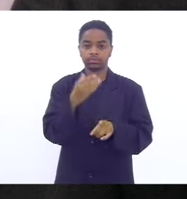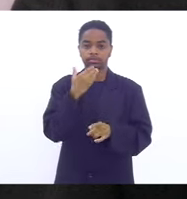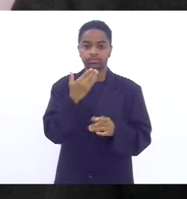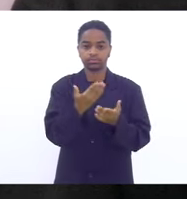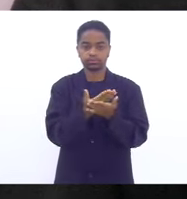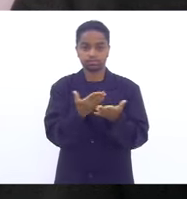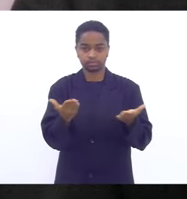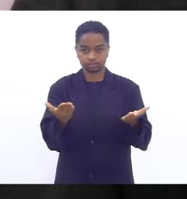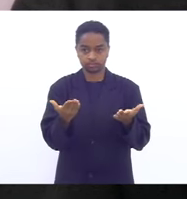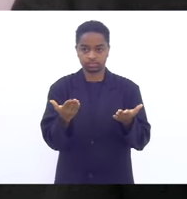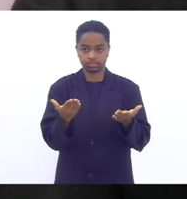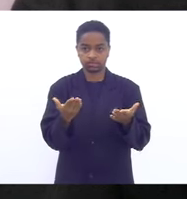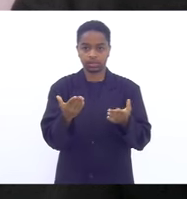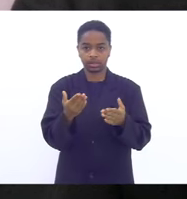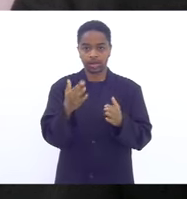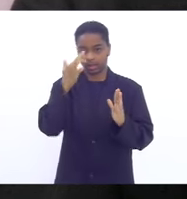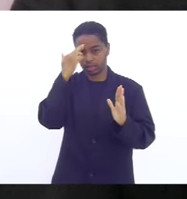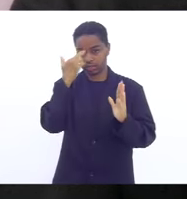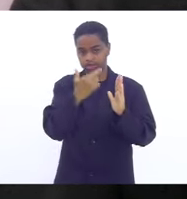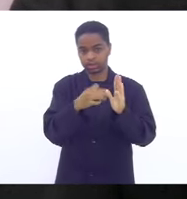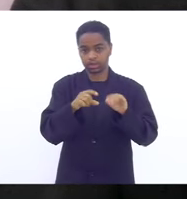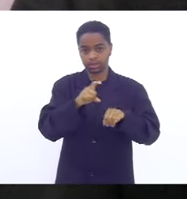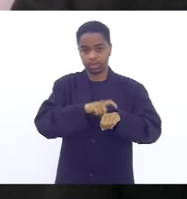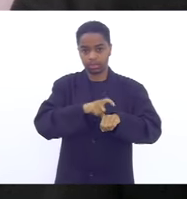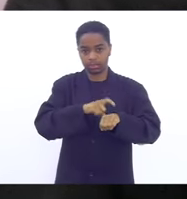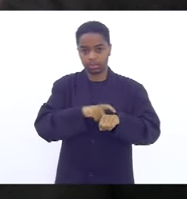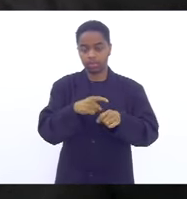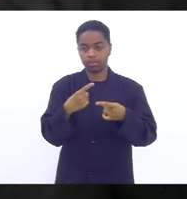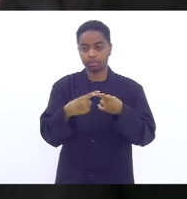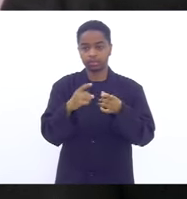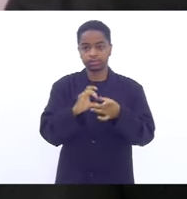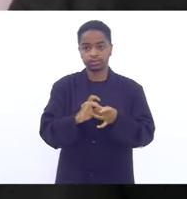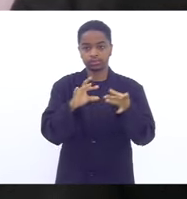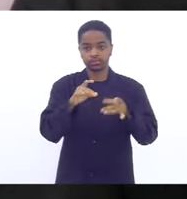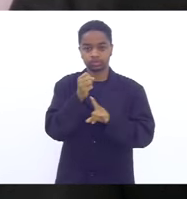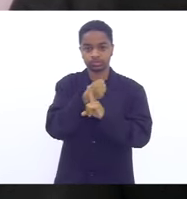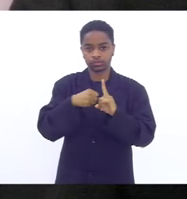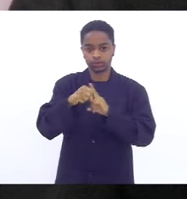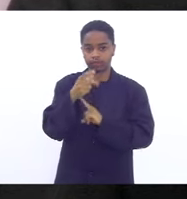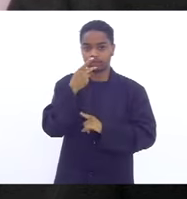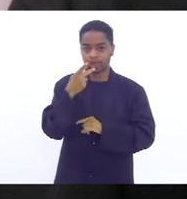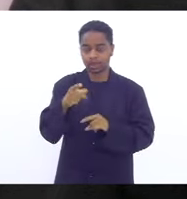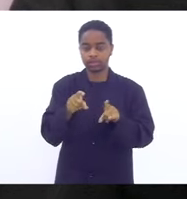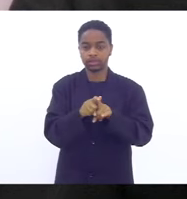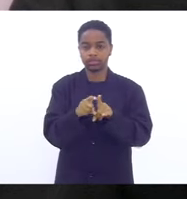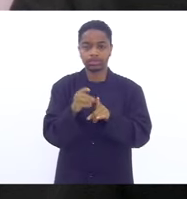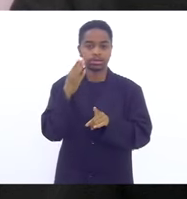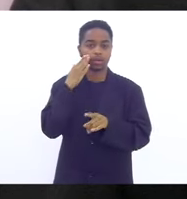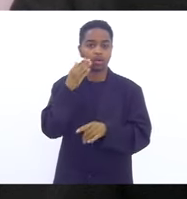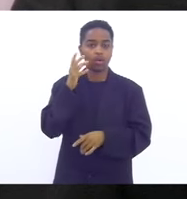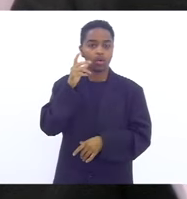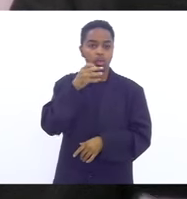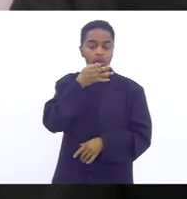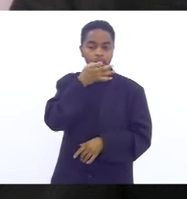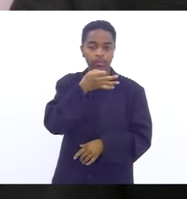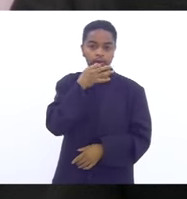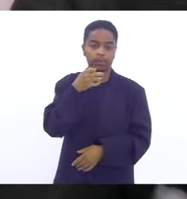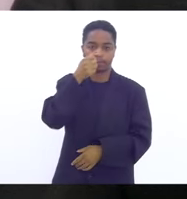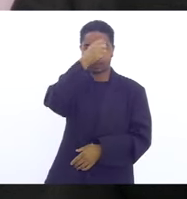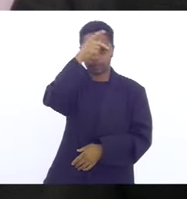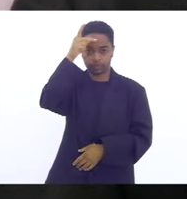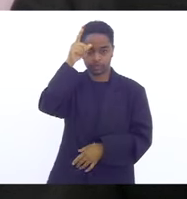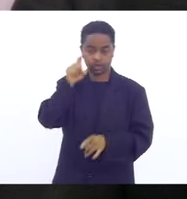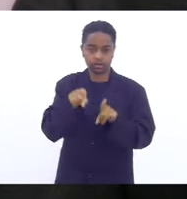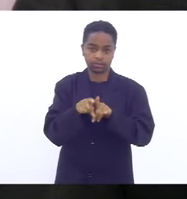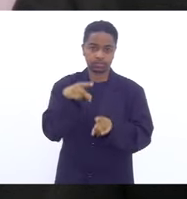tenham zelo no tempo para que possamos abrir a palavra para a sociedade civil, ouvir os prefeitos também, vereadores aqui presentes. Passar a palavra para o